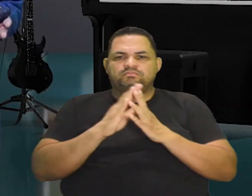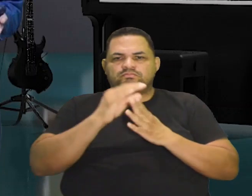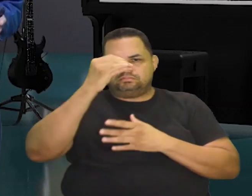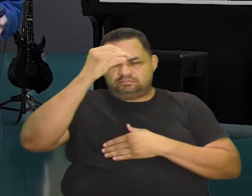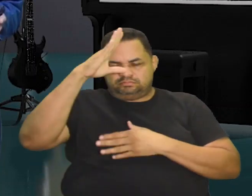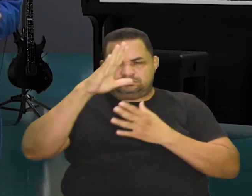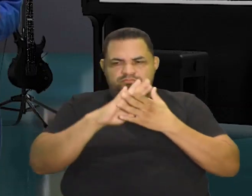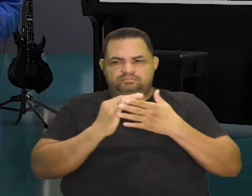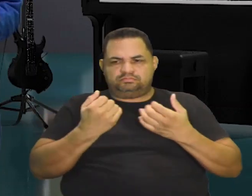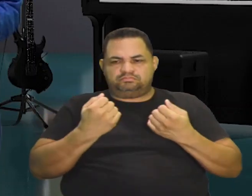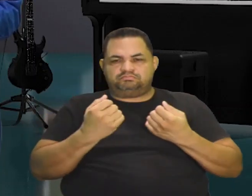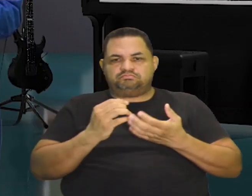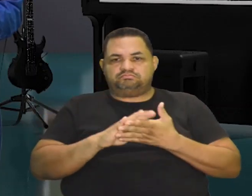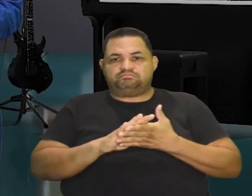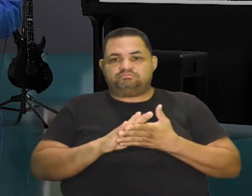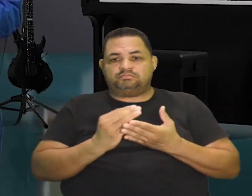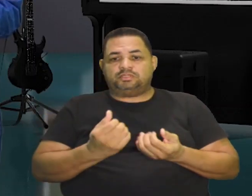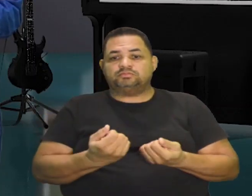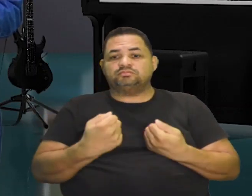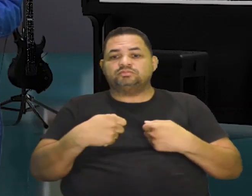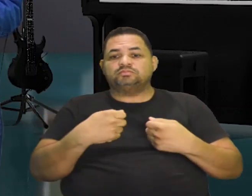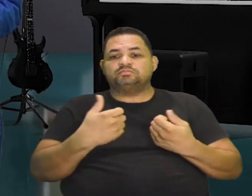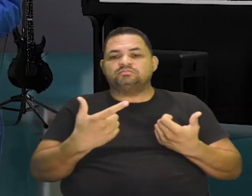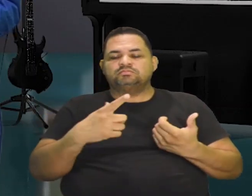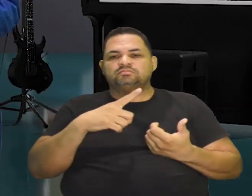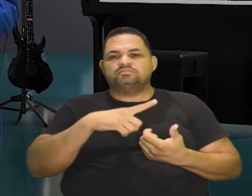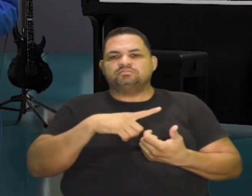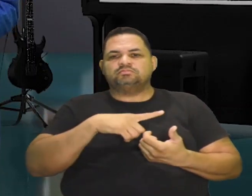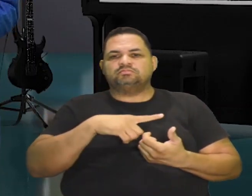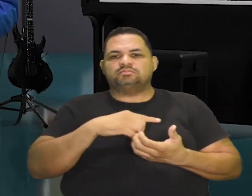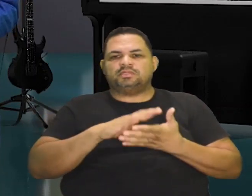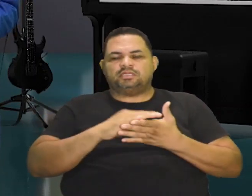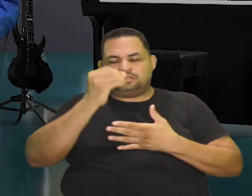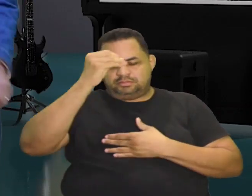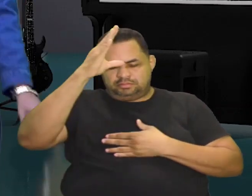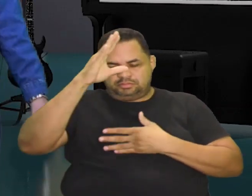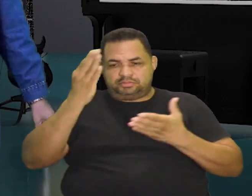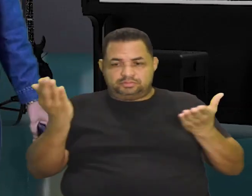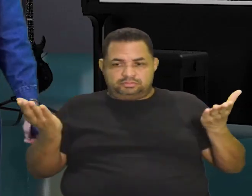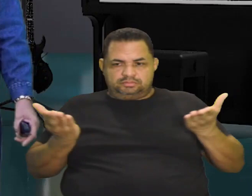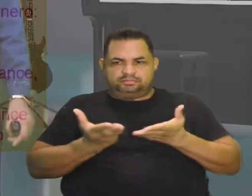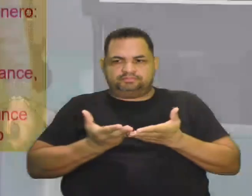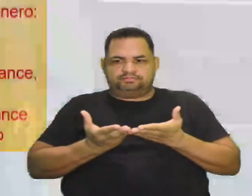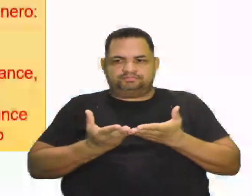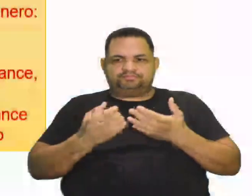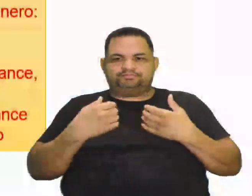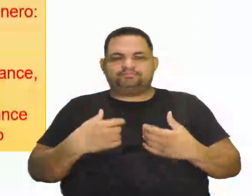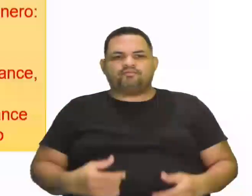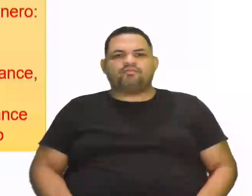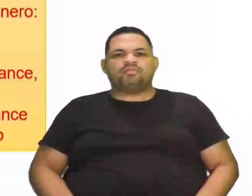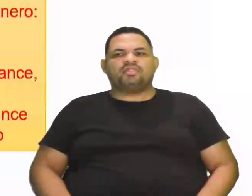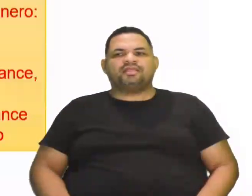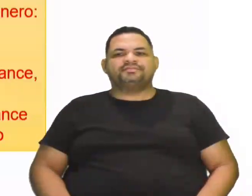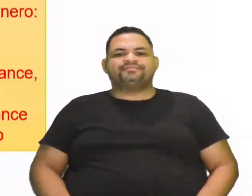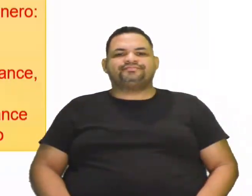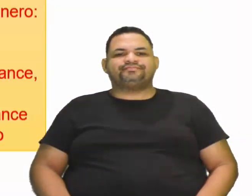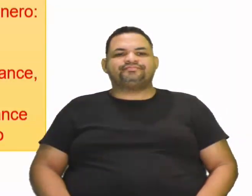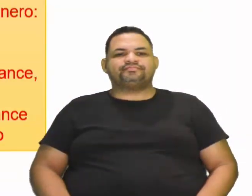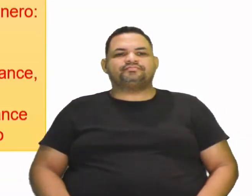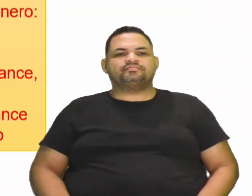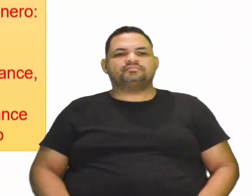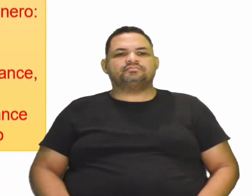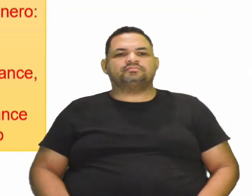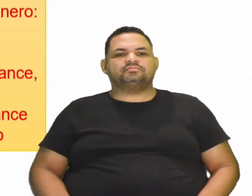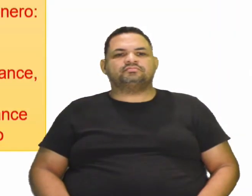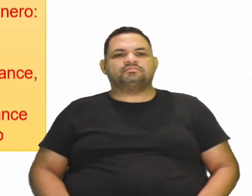dá poder, né? Então, hoje o empoderamento é ter conhecimento, certo? Então, vamos para a tela. Vou trazer aqui